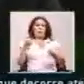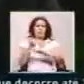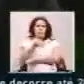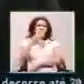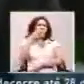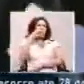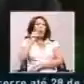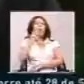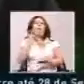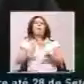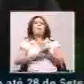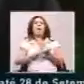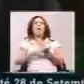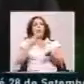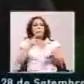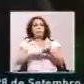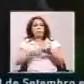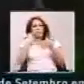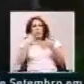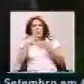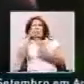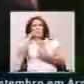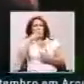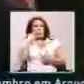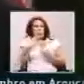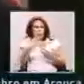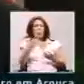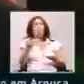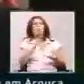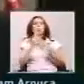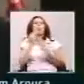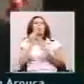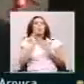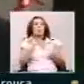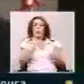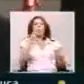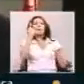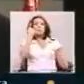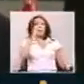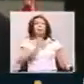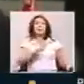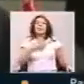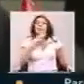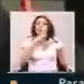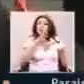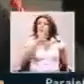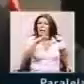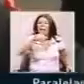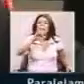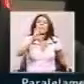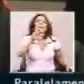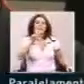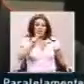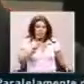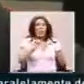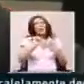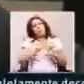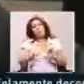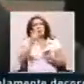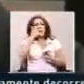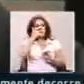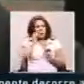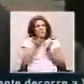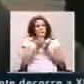Numa prova corporal inevitável? Bom, em primeiro lugar, é que há que explicar, para que se perceba, que a praxe é uma tradição. E sendo